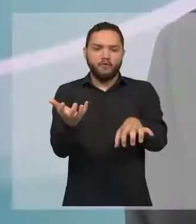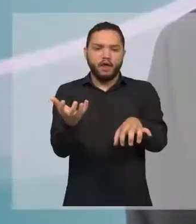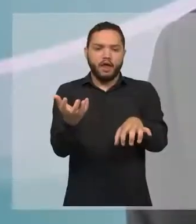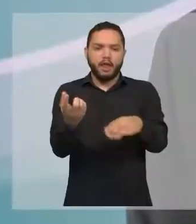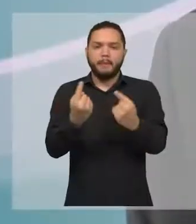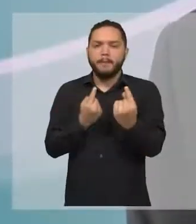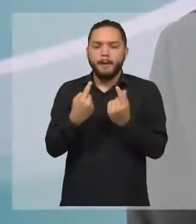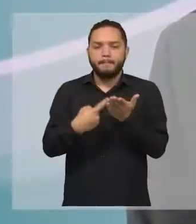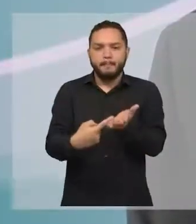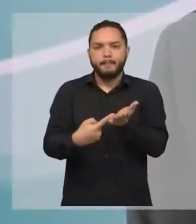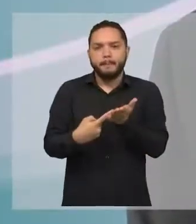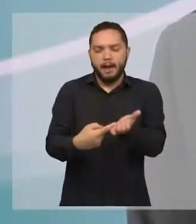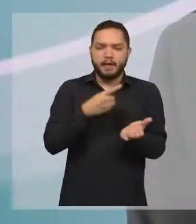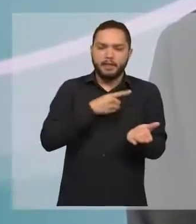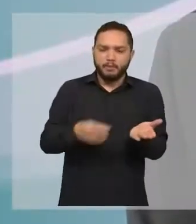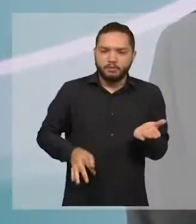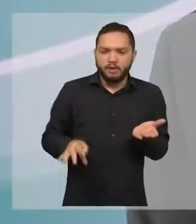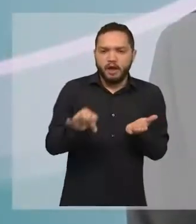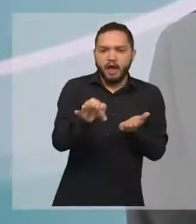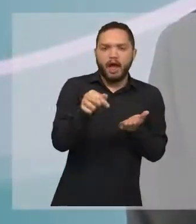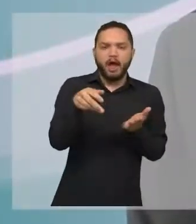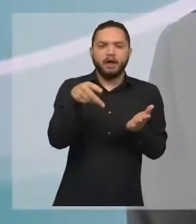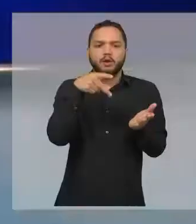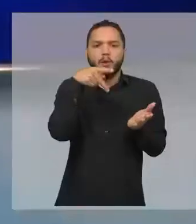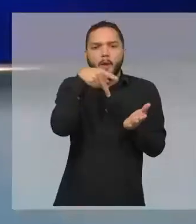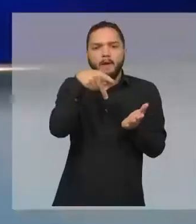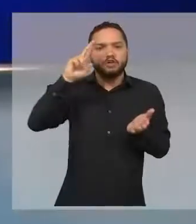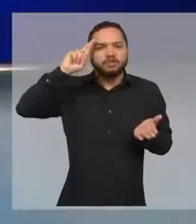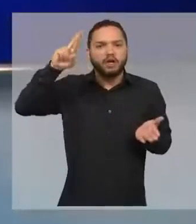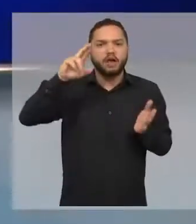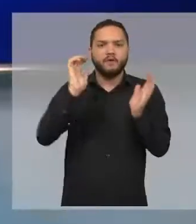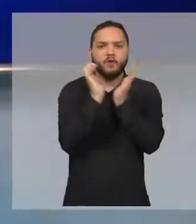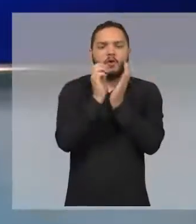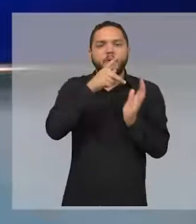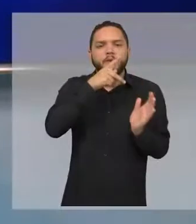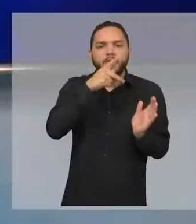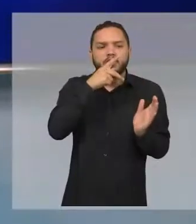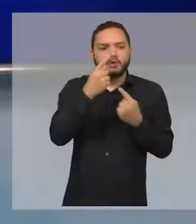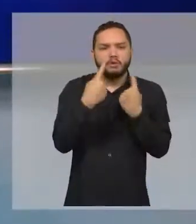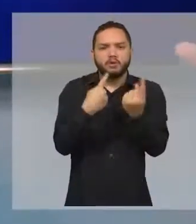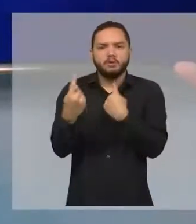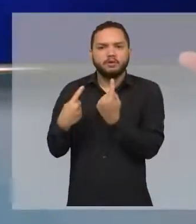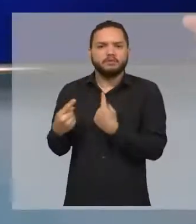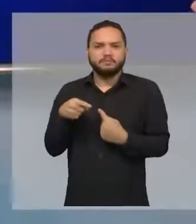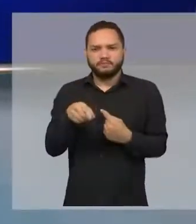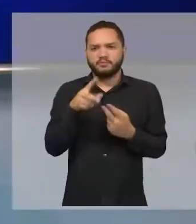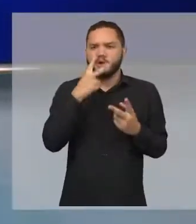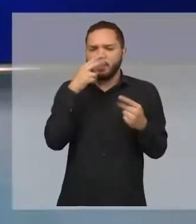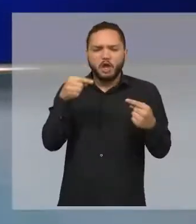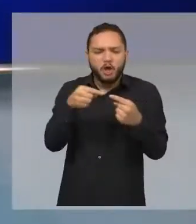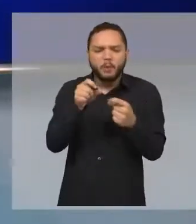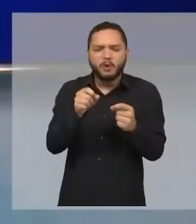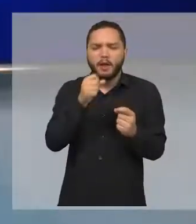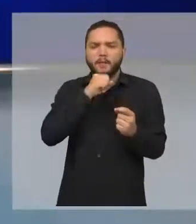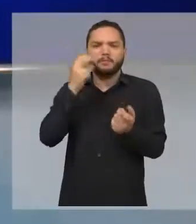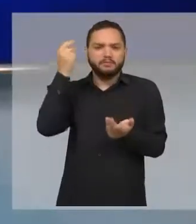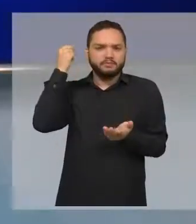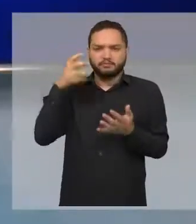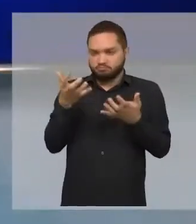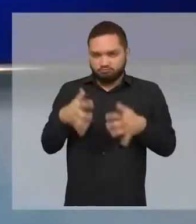ou terroristas, como queiram chamar, que se revoltavam contra o regime racista. Você se refere ao apartheid? Também contra o apartheid, que era o